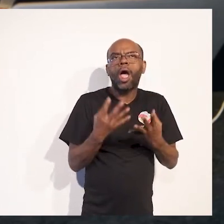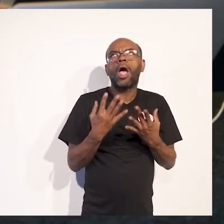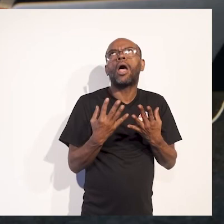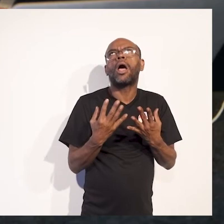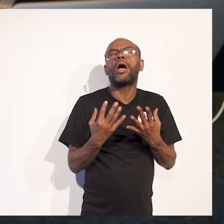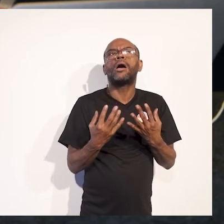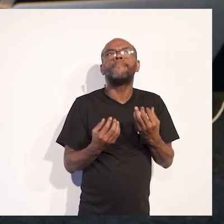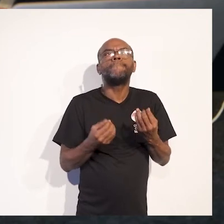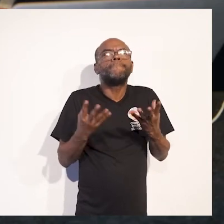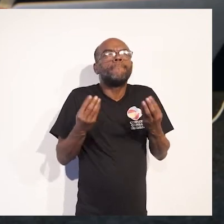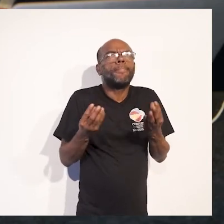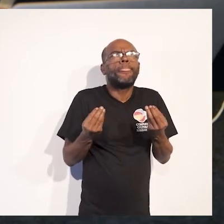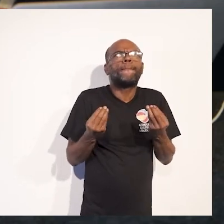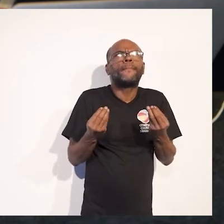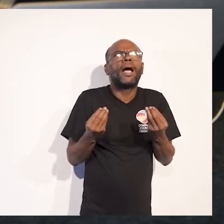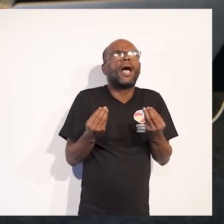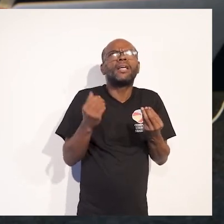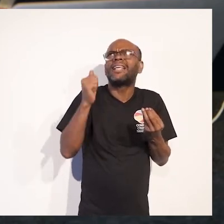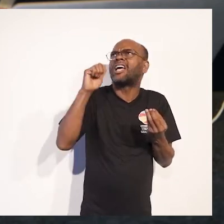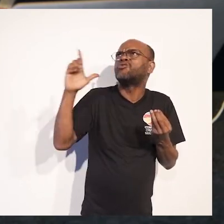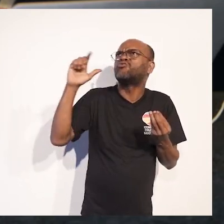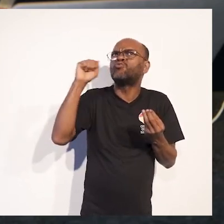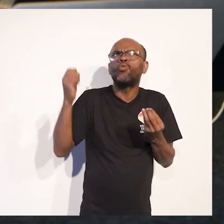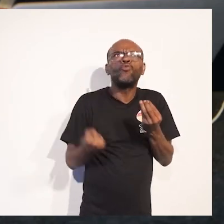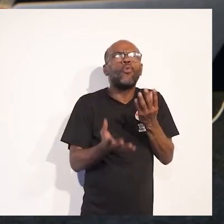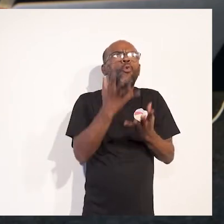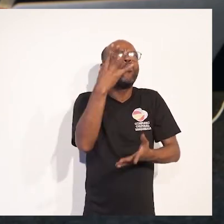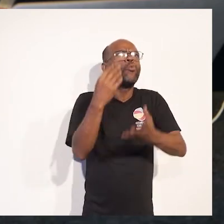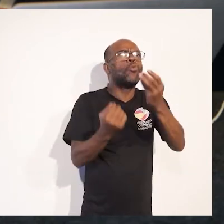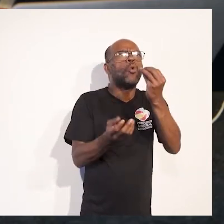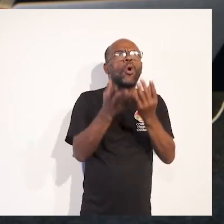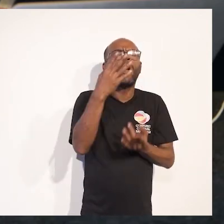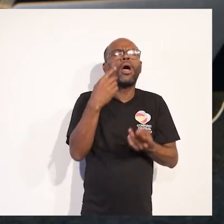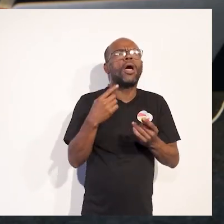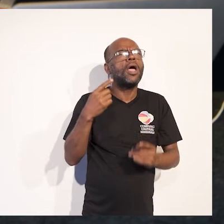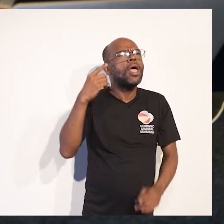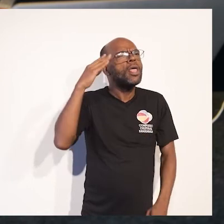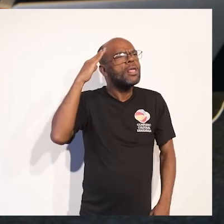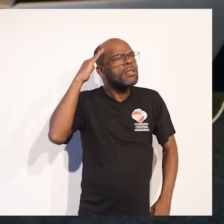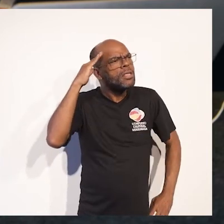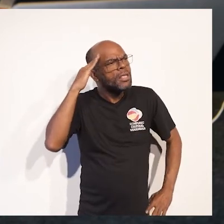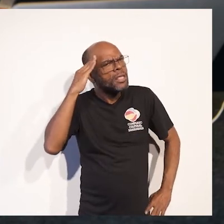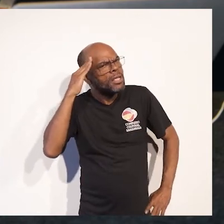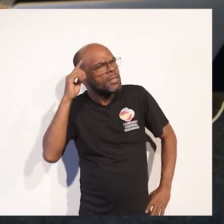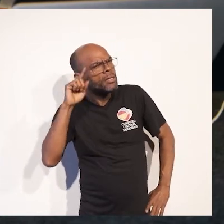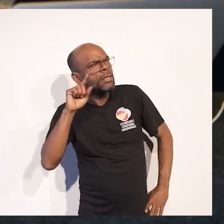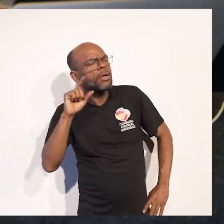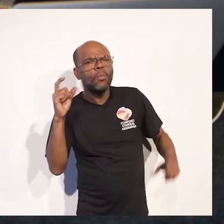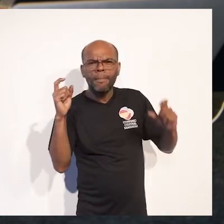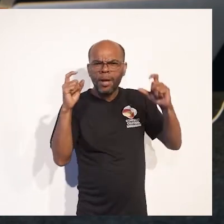ficava, mais azul ficava a chama. Aí ele começou a perceber que a